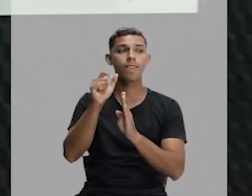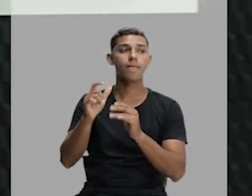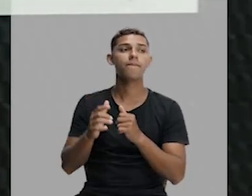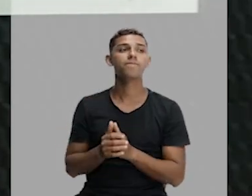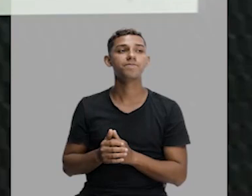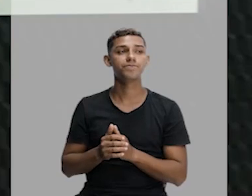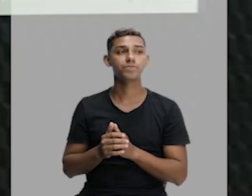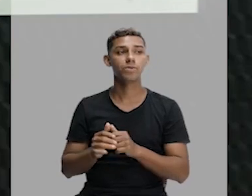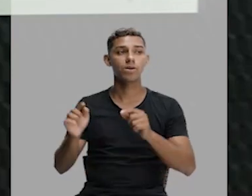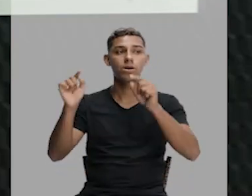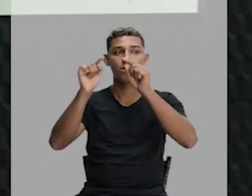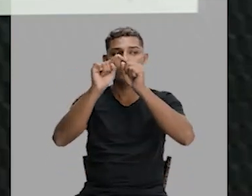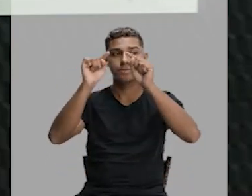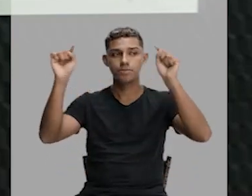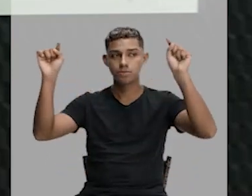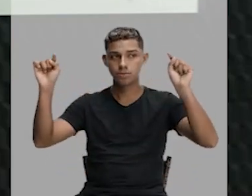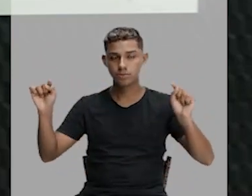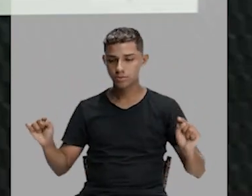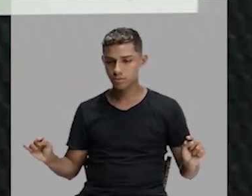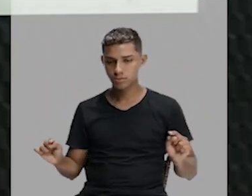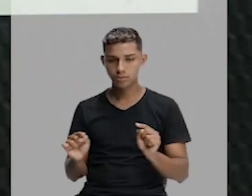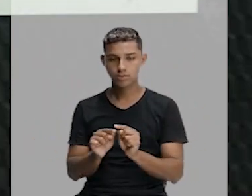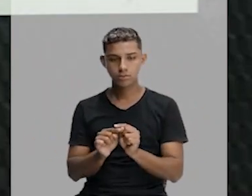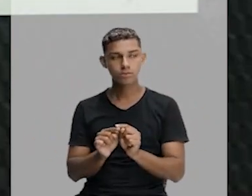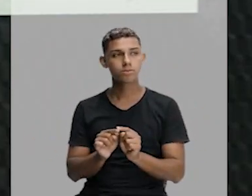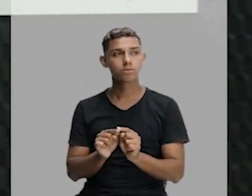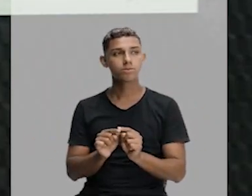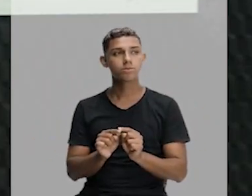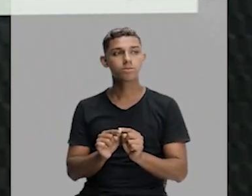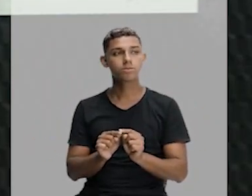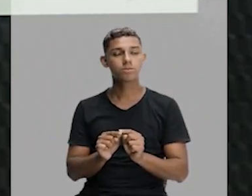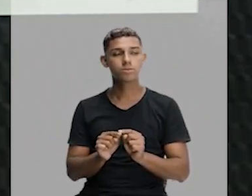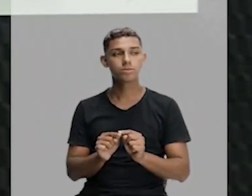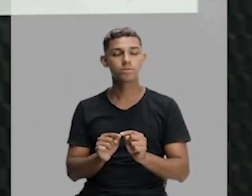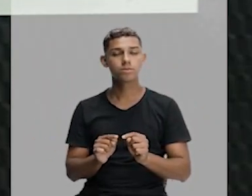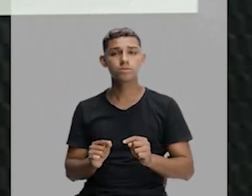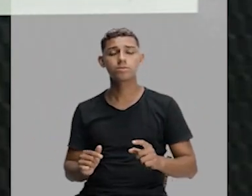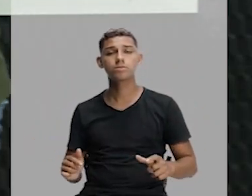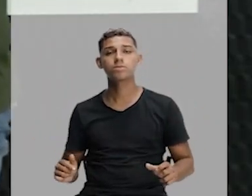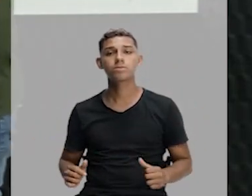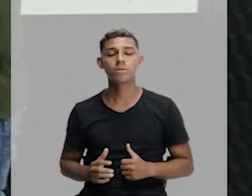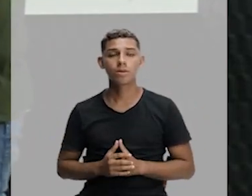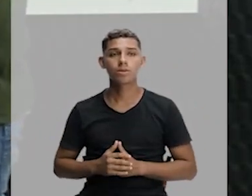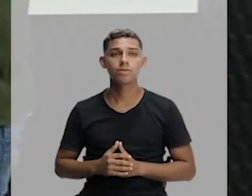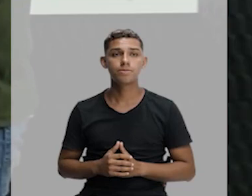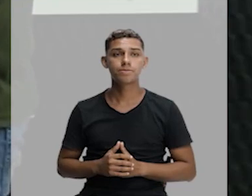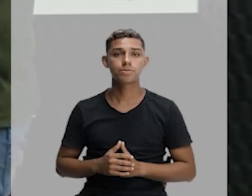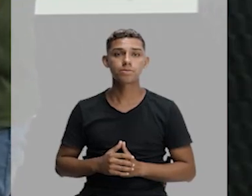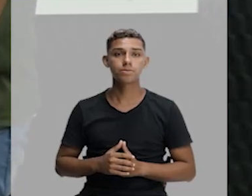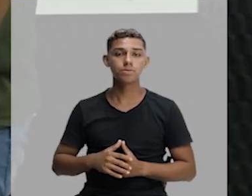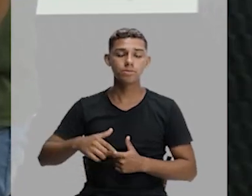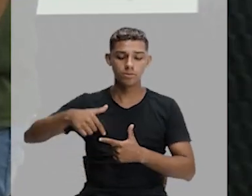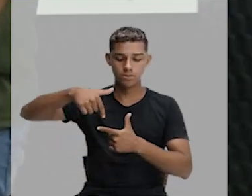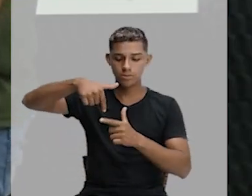não é isso? Tá? São quadriláteros. Então, quais são os polígonos aqui que vão formar as